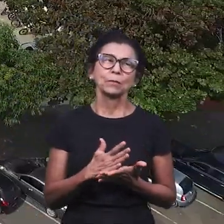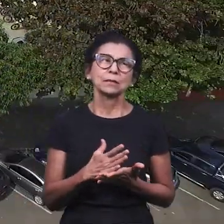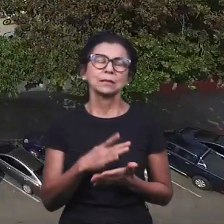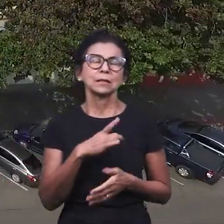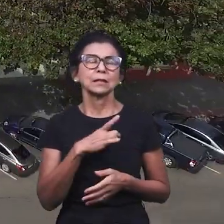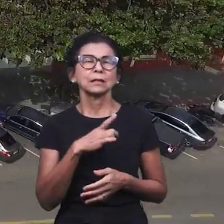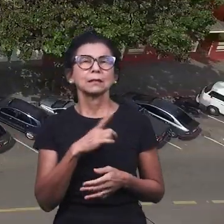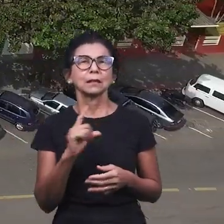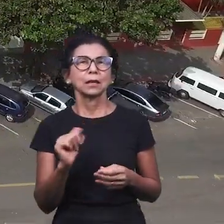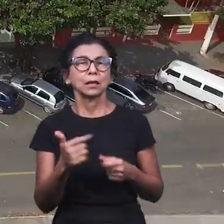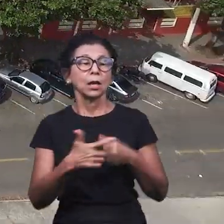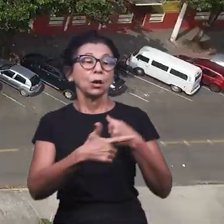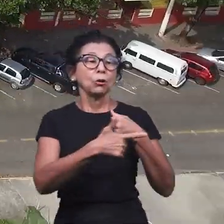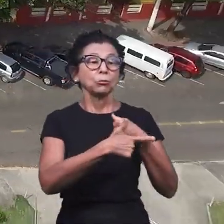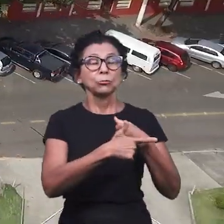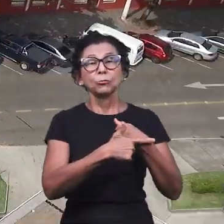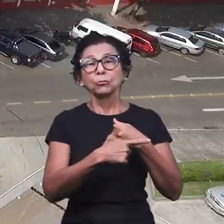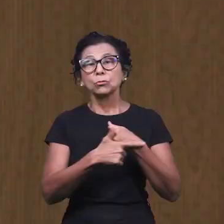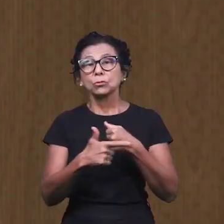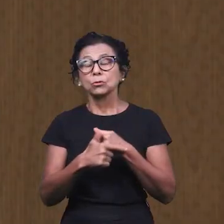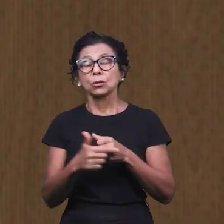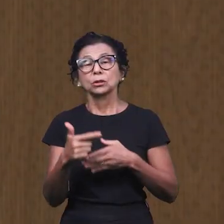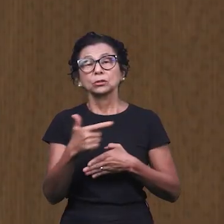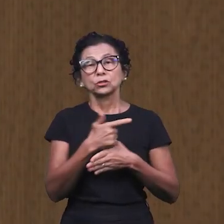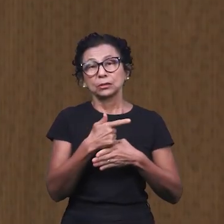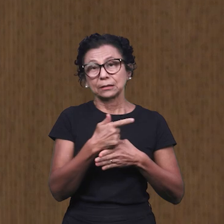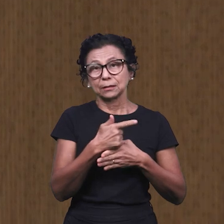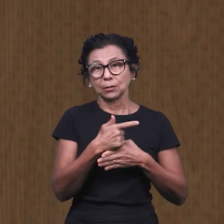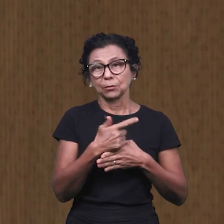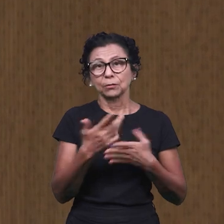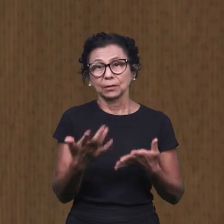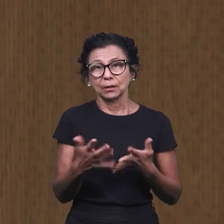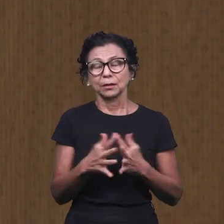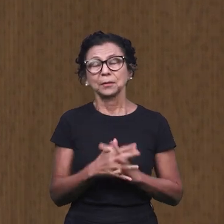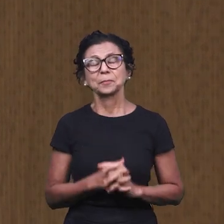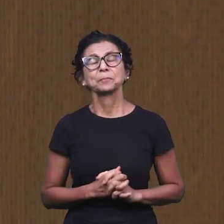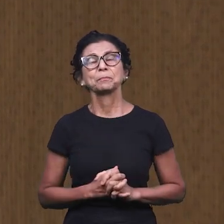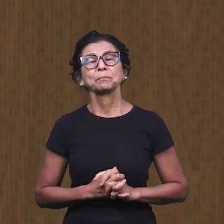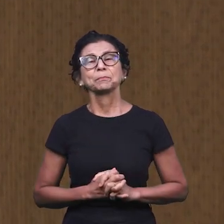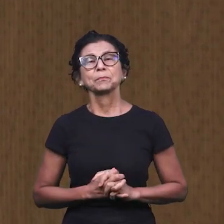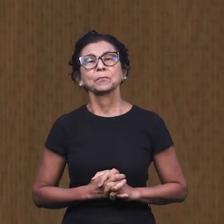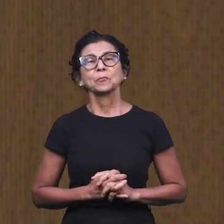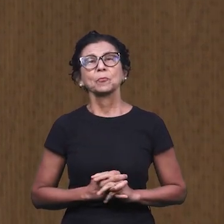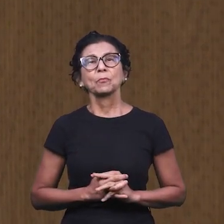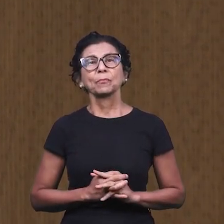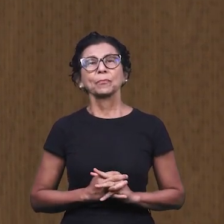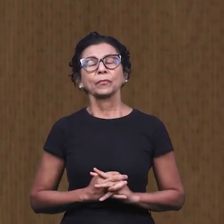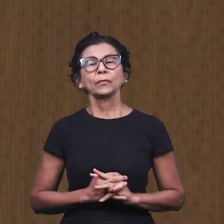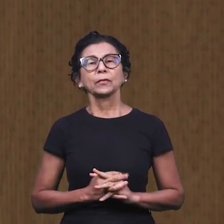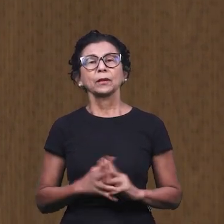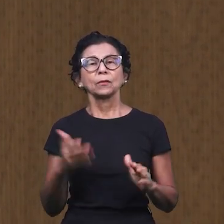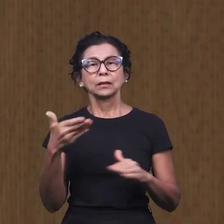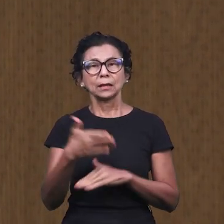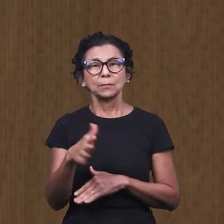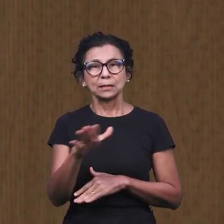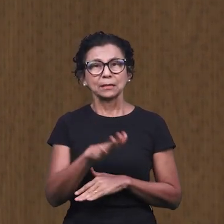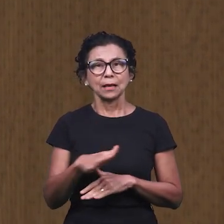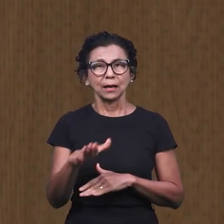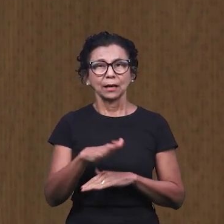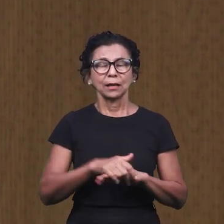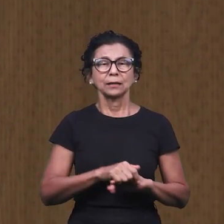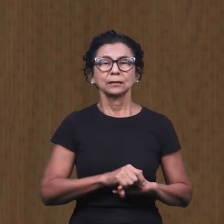E maravilhoso. Então é um sonho realizado. Mas vamos à pergunta. O que é essa